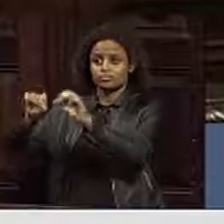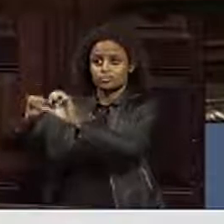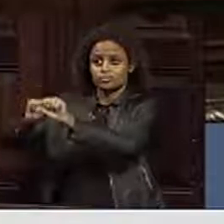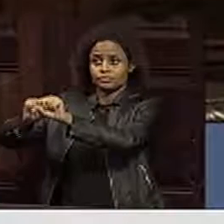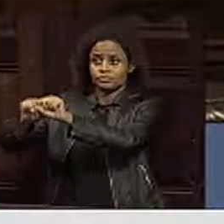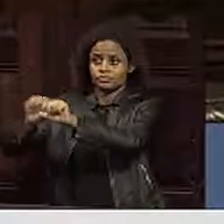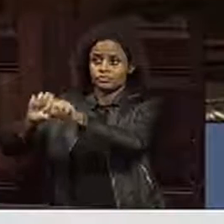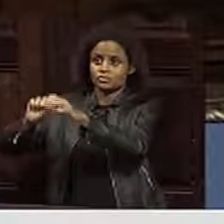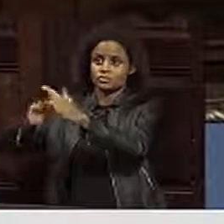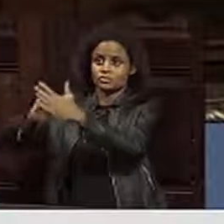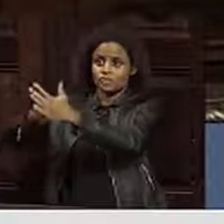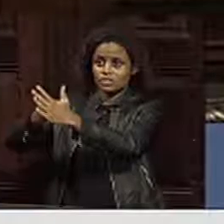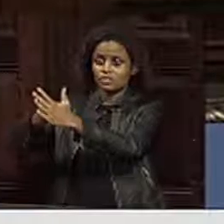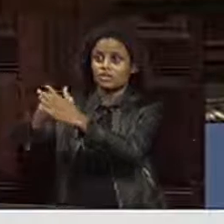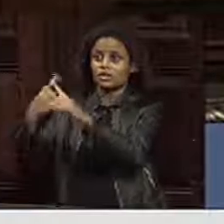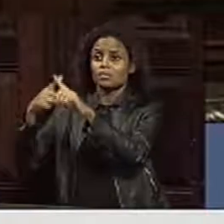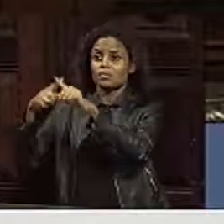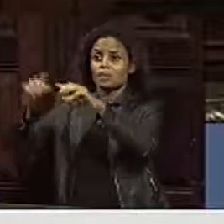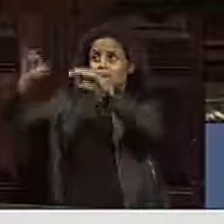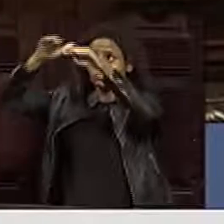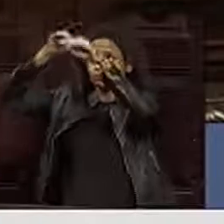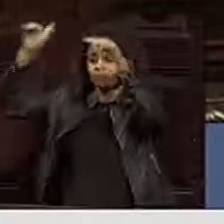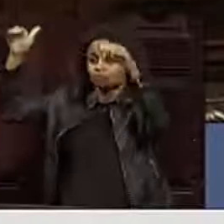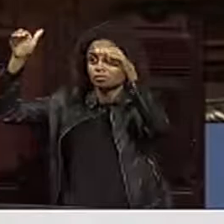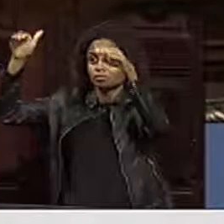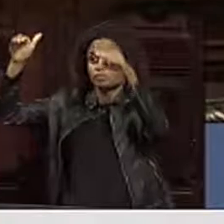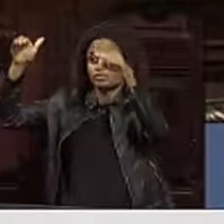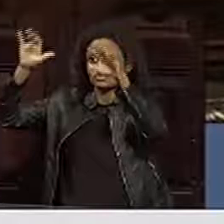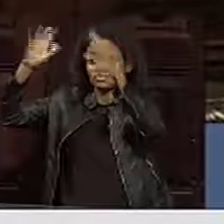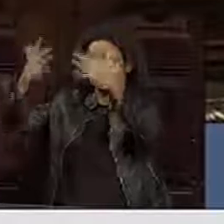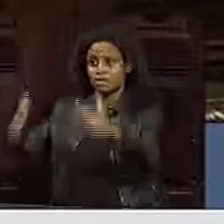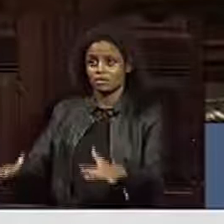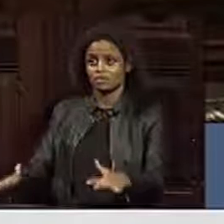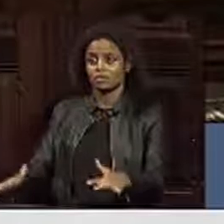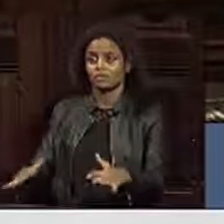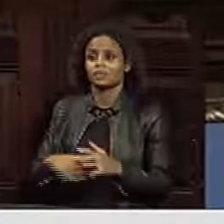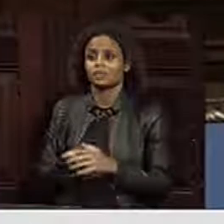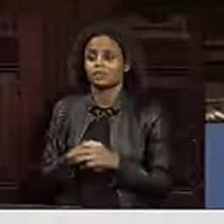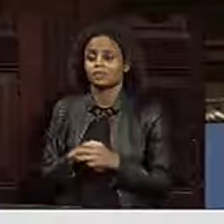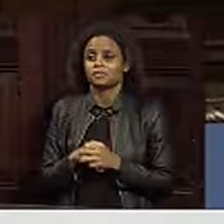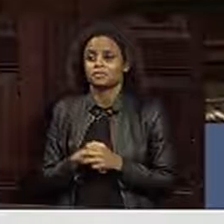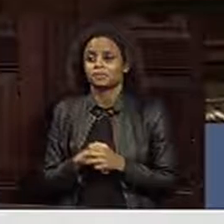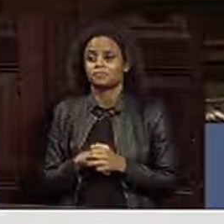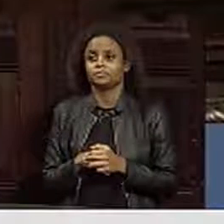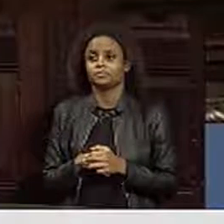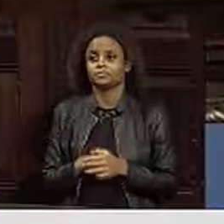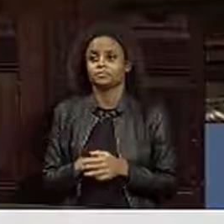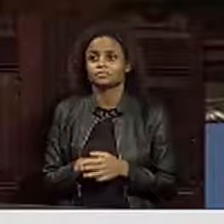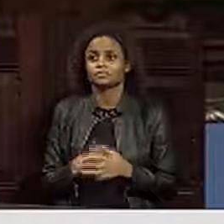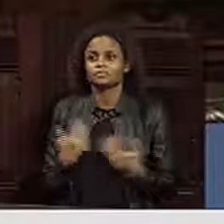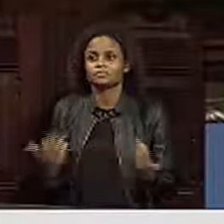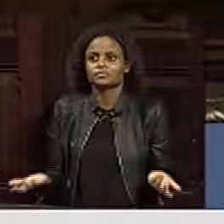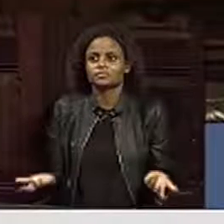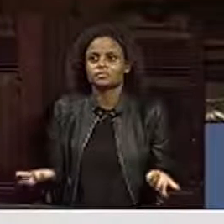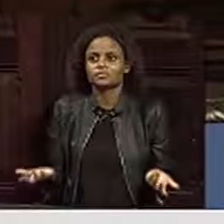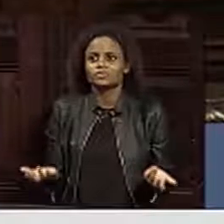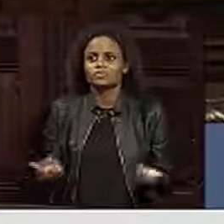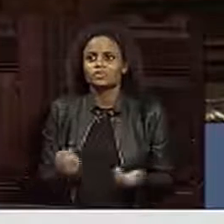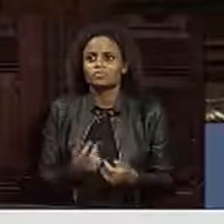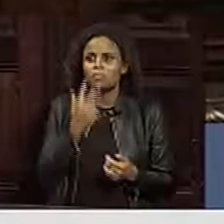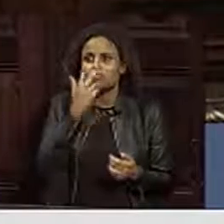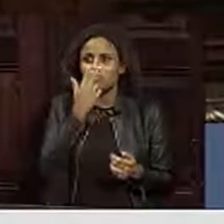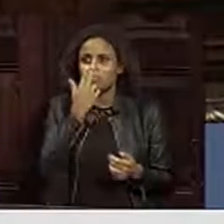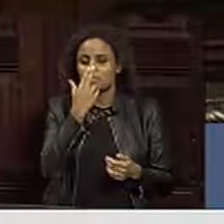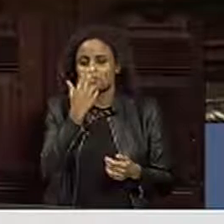deixaram o teto da escola desabar. Como se nesse país nós tivéssemos aí um excesso